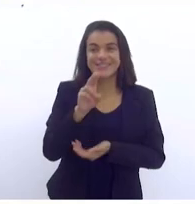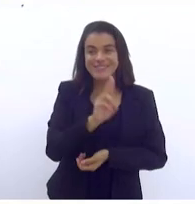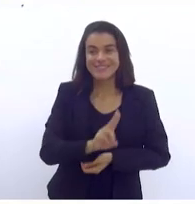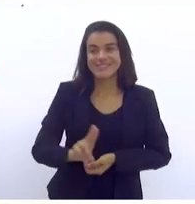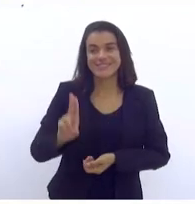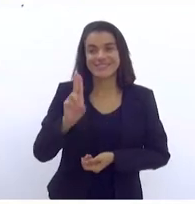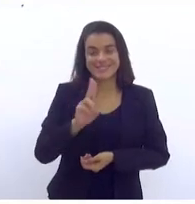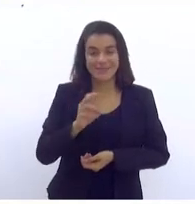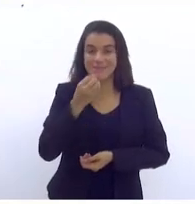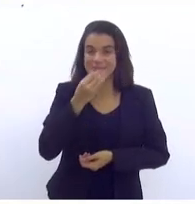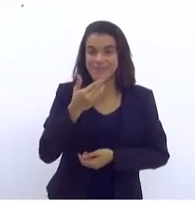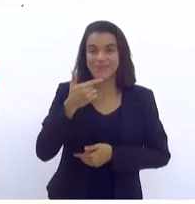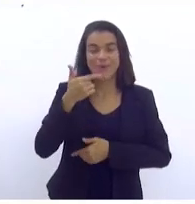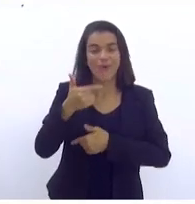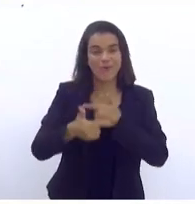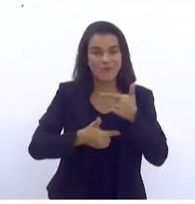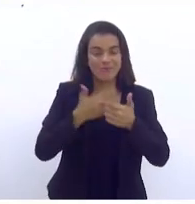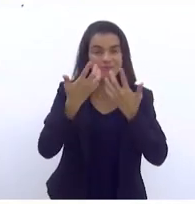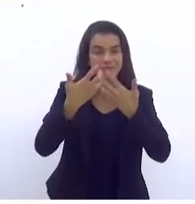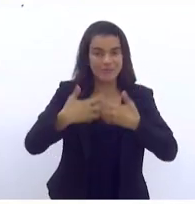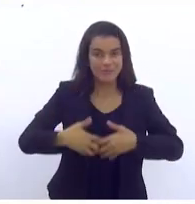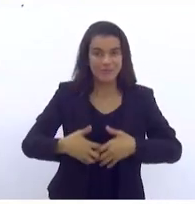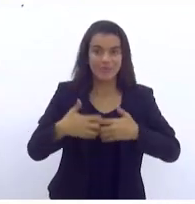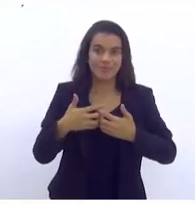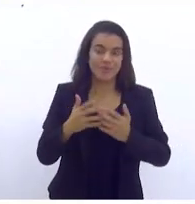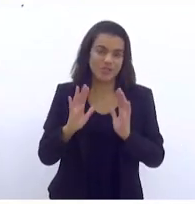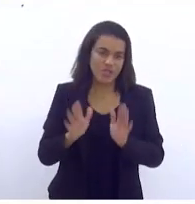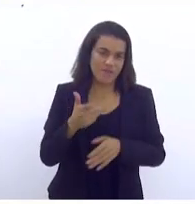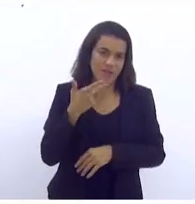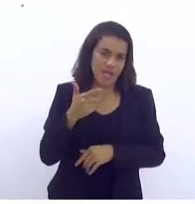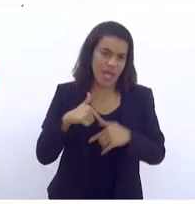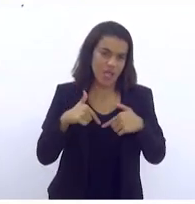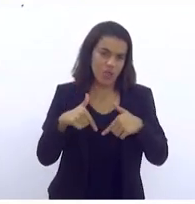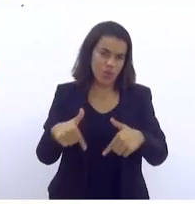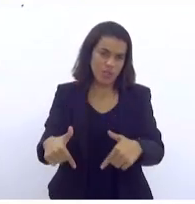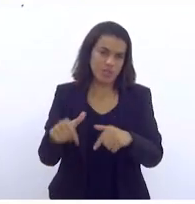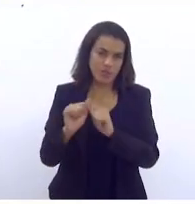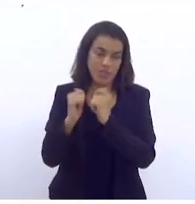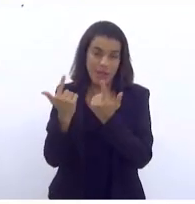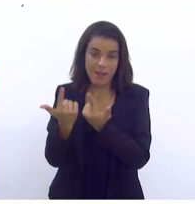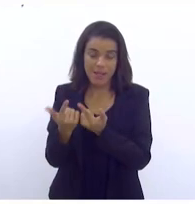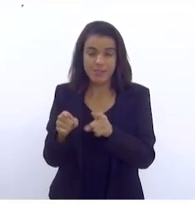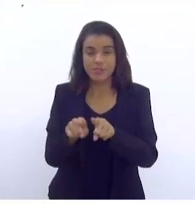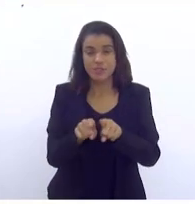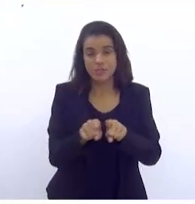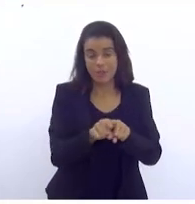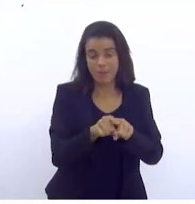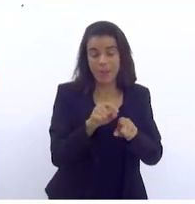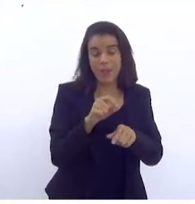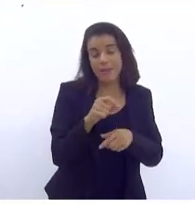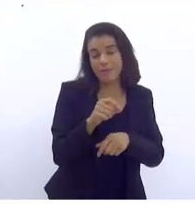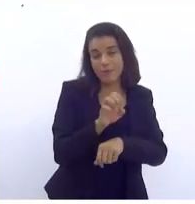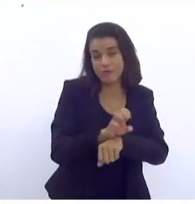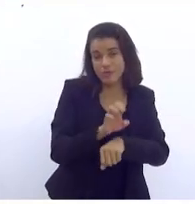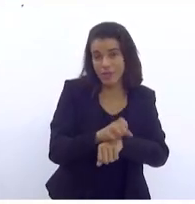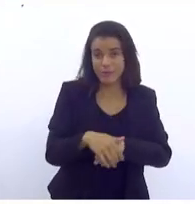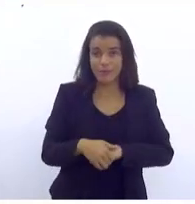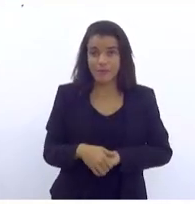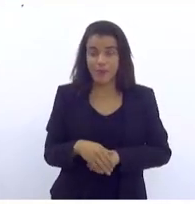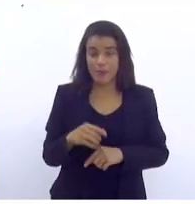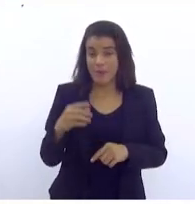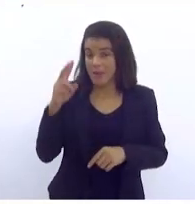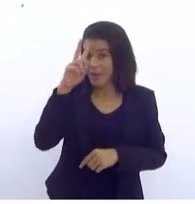para um bom funcionamento do contrato como como já falei a boa atuação da lerg do poder concedente eh Lembrando que o